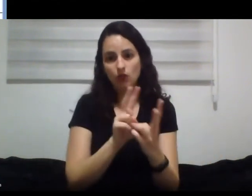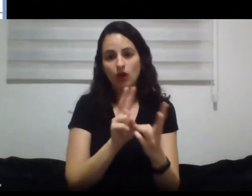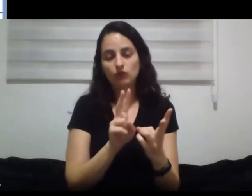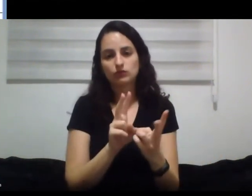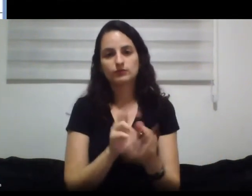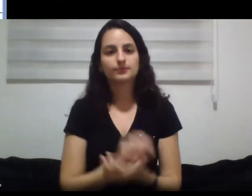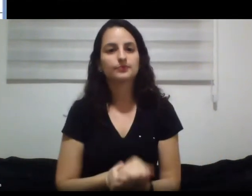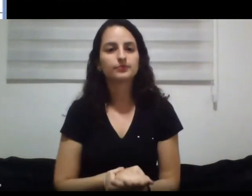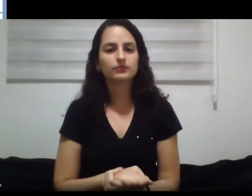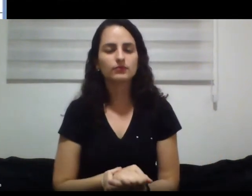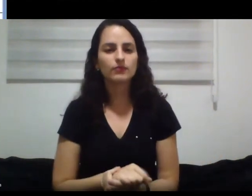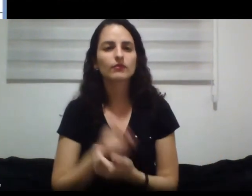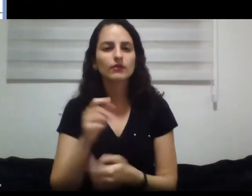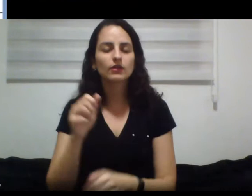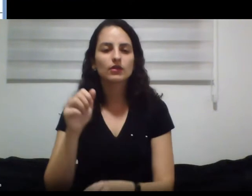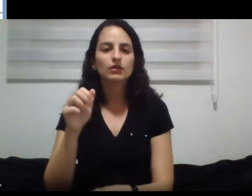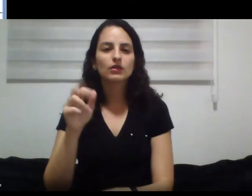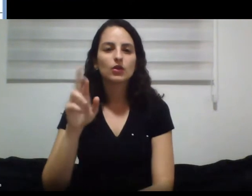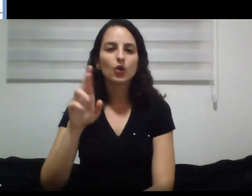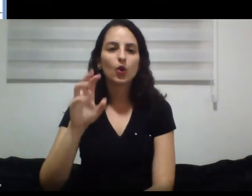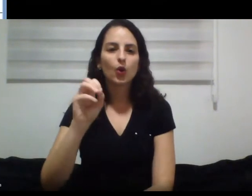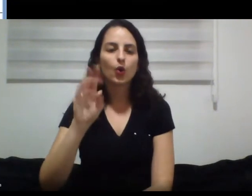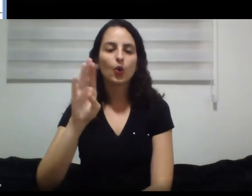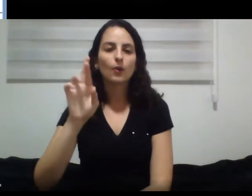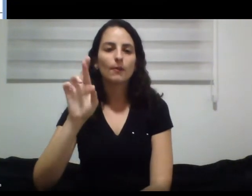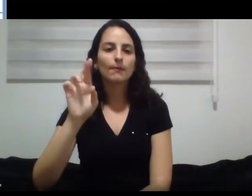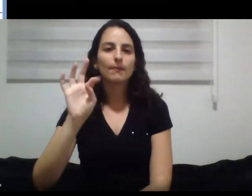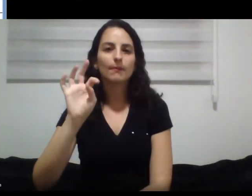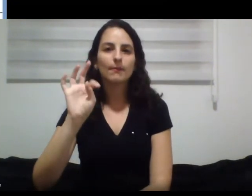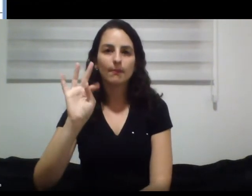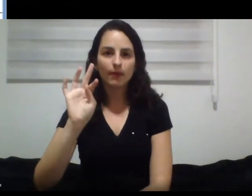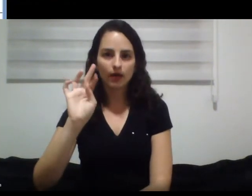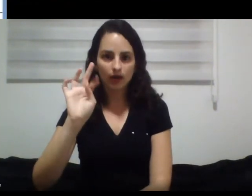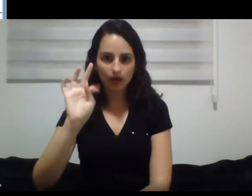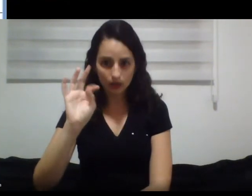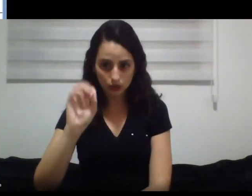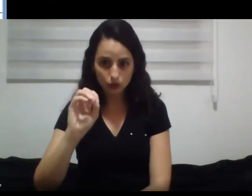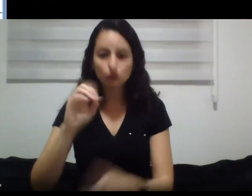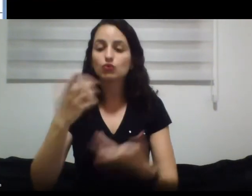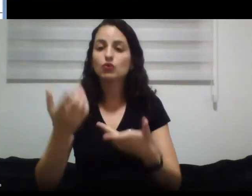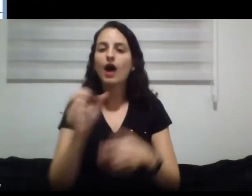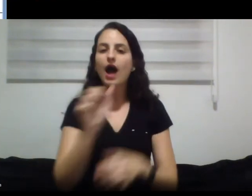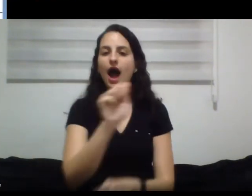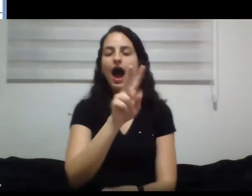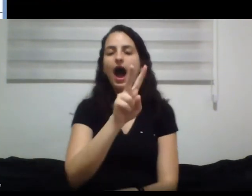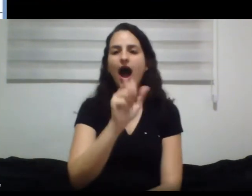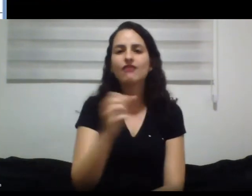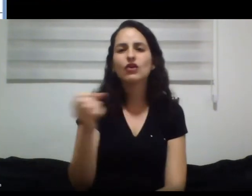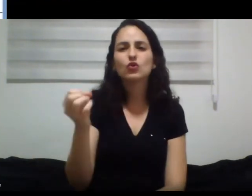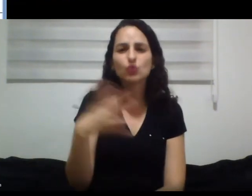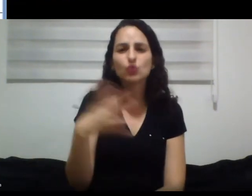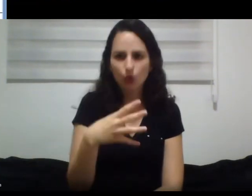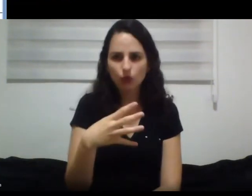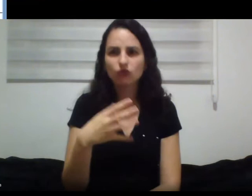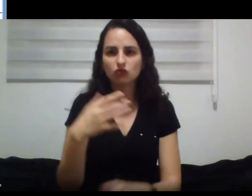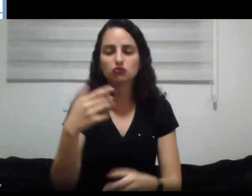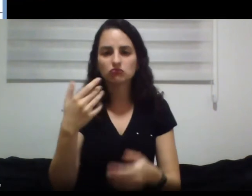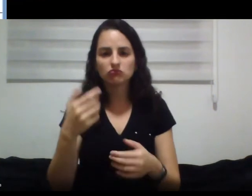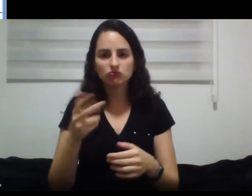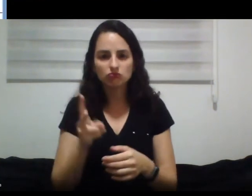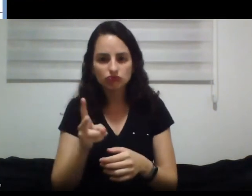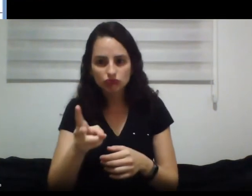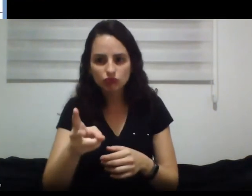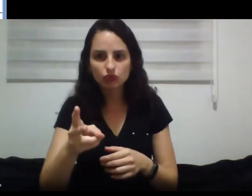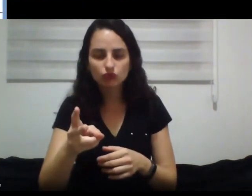atividade complementar. Foi resolvido esse problema? Sim, tinha outros problemas ali relativos